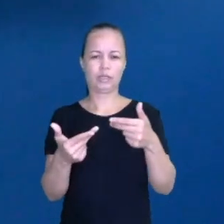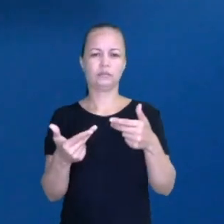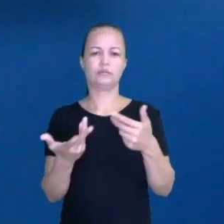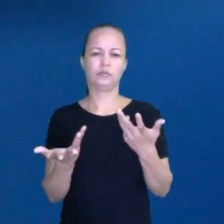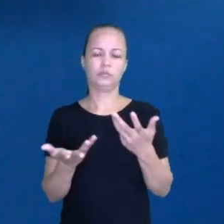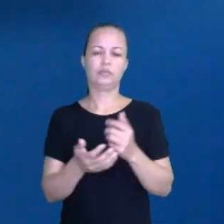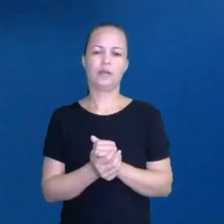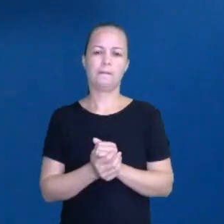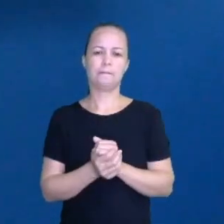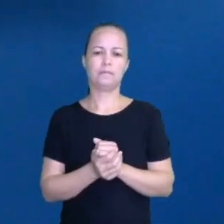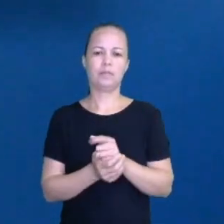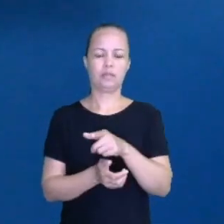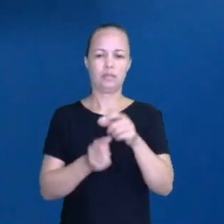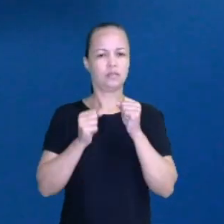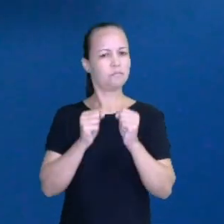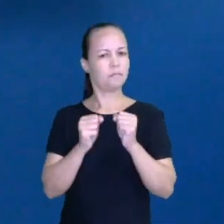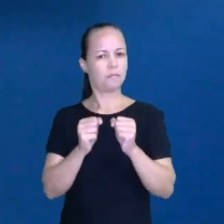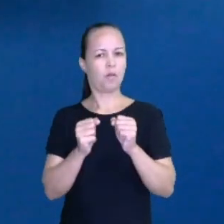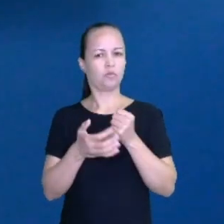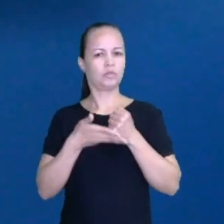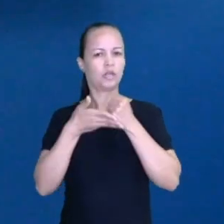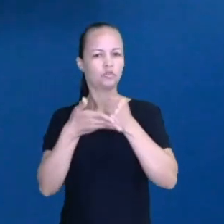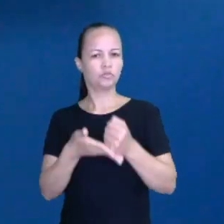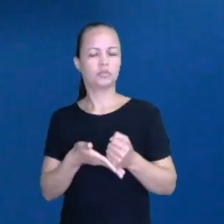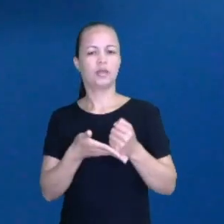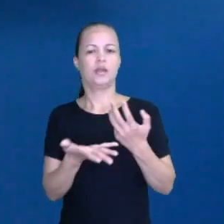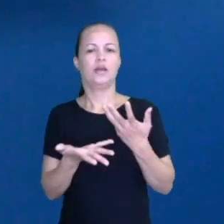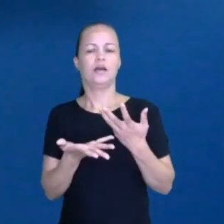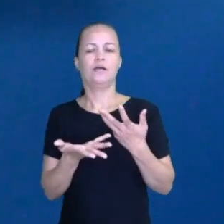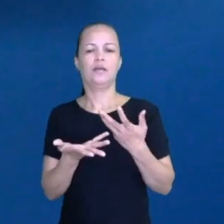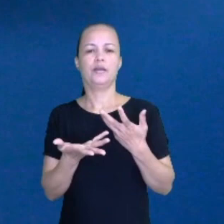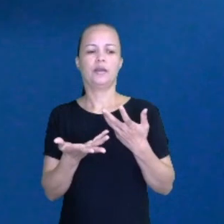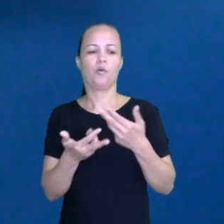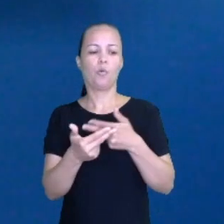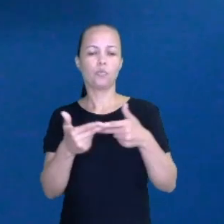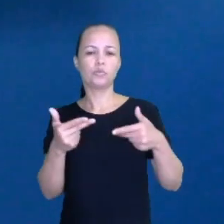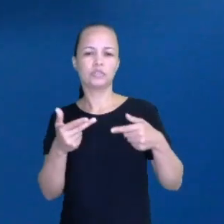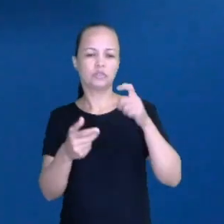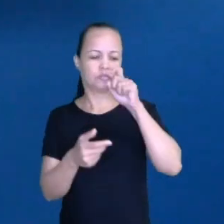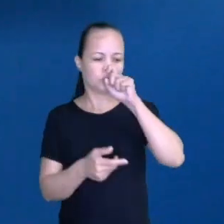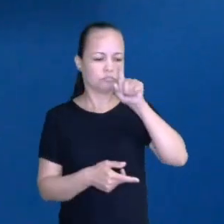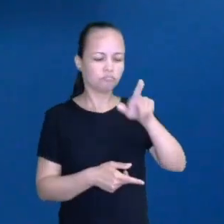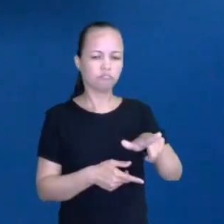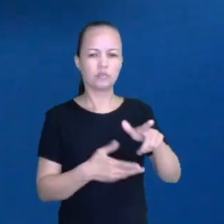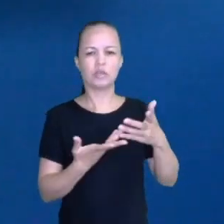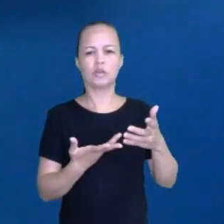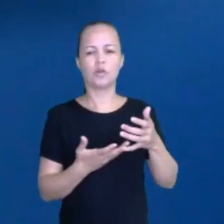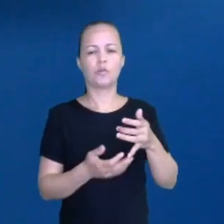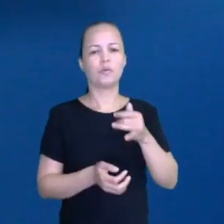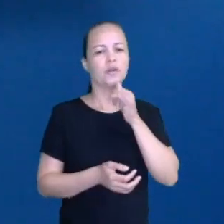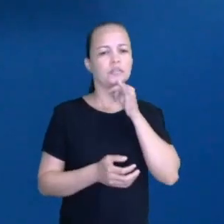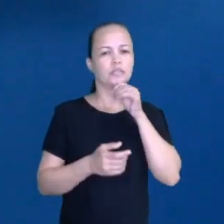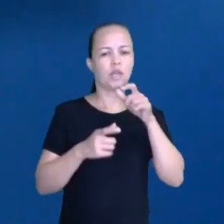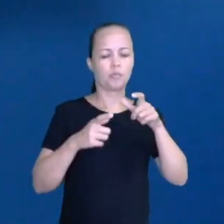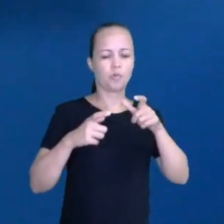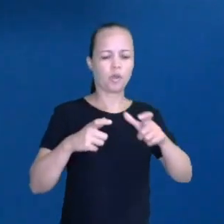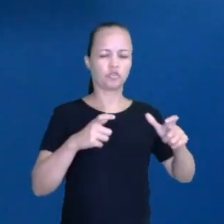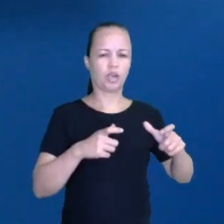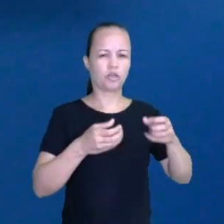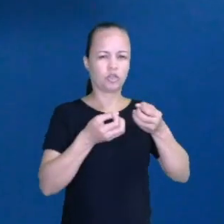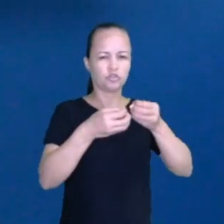Também você pode ajudar o meio ambiente pegando aquele material que você ia botar no lixo, como embalagens de ovos, caixas